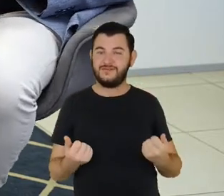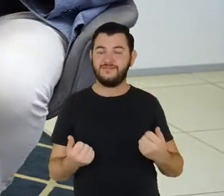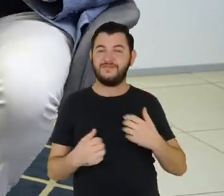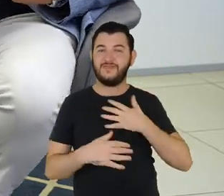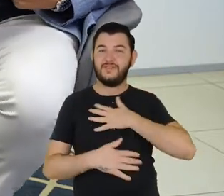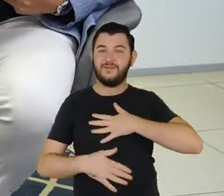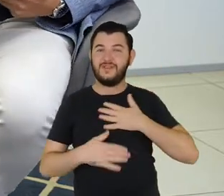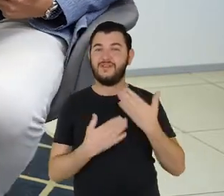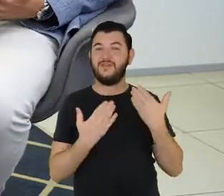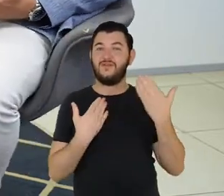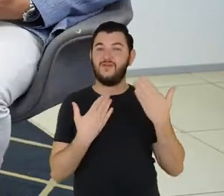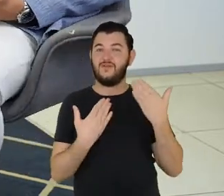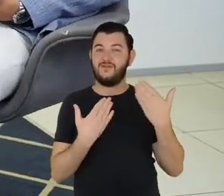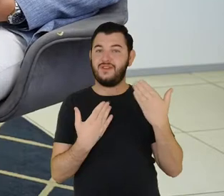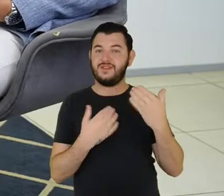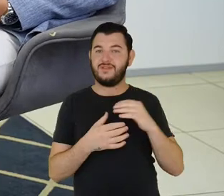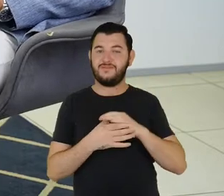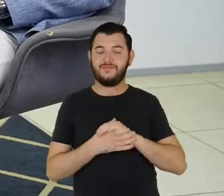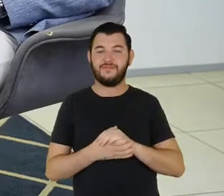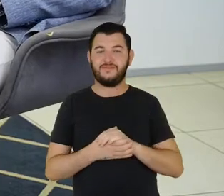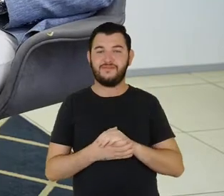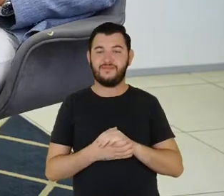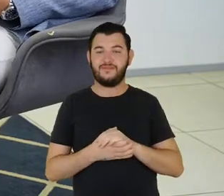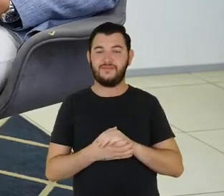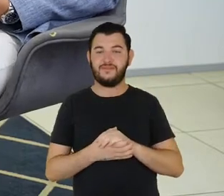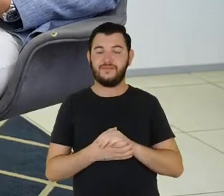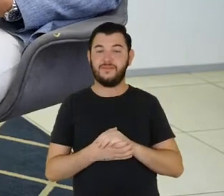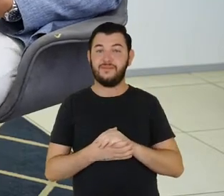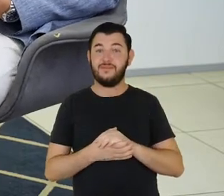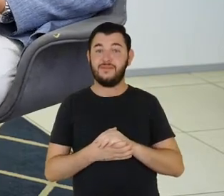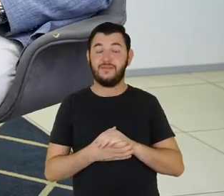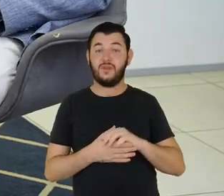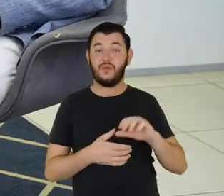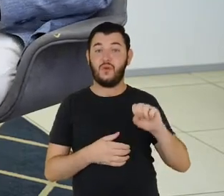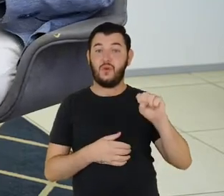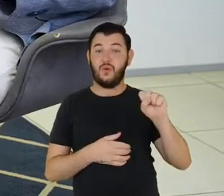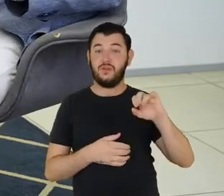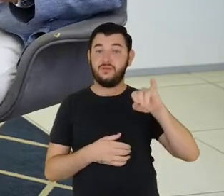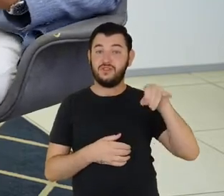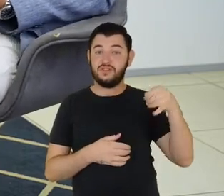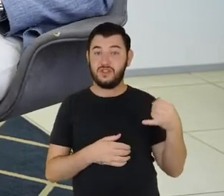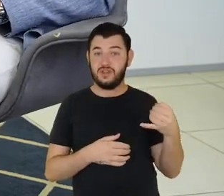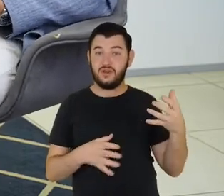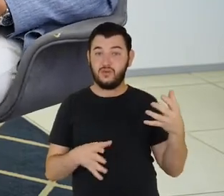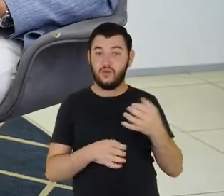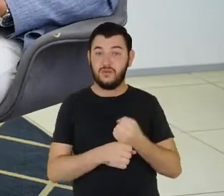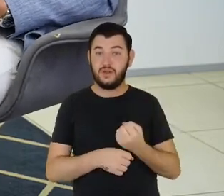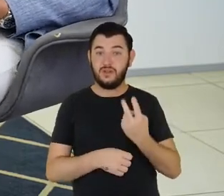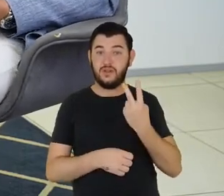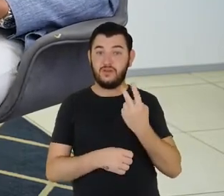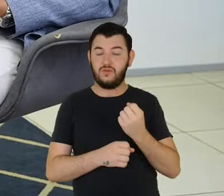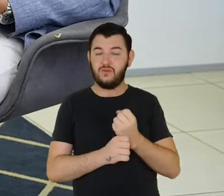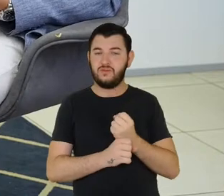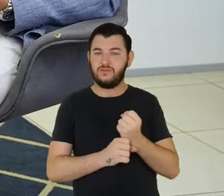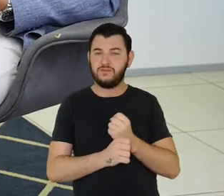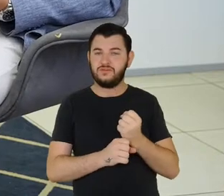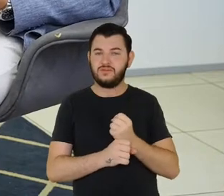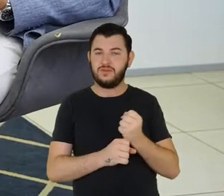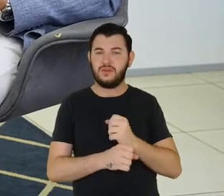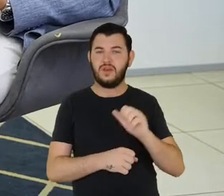Abreu, dia 8 agora de janeiro, né? Completou 2 anos aí dos atos golpistas do dia 8 de janeiro